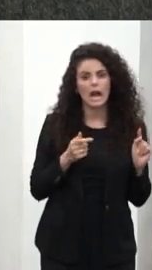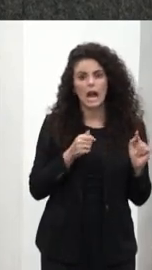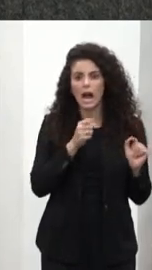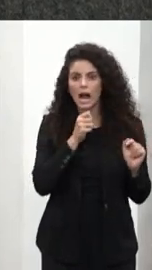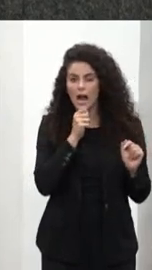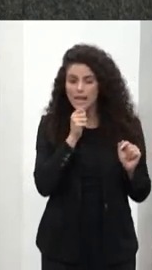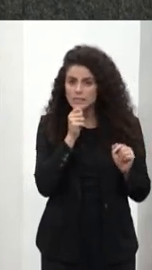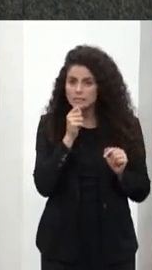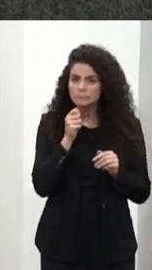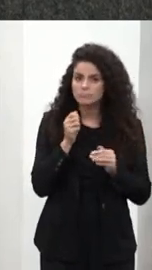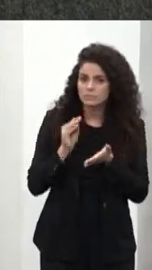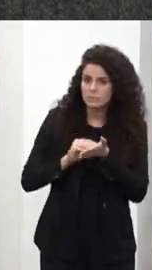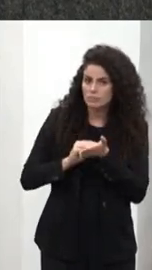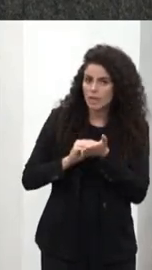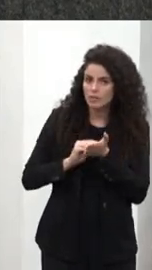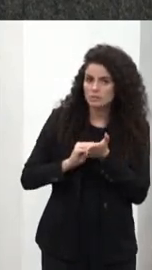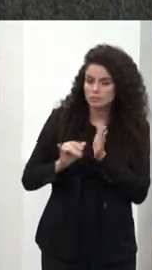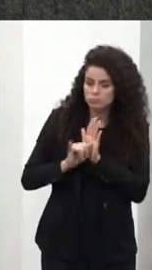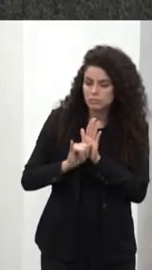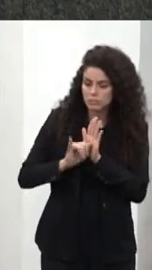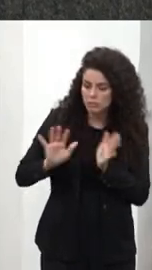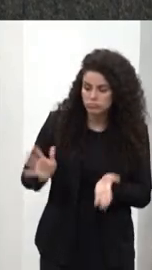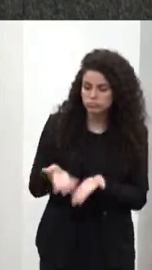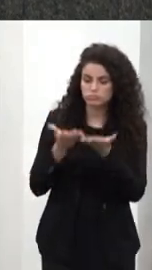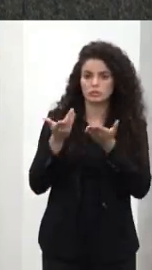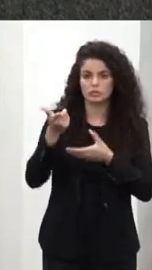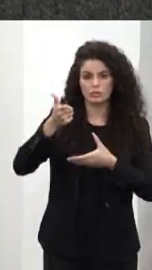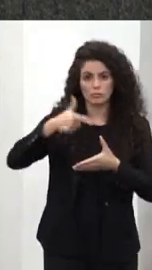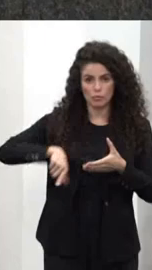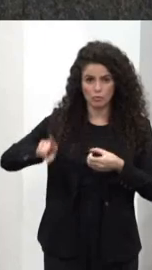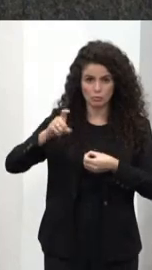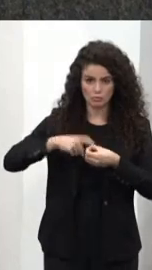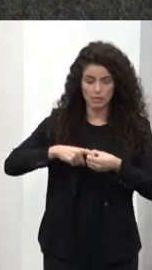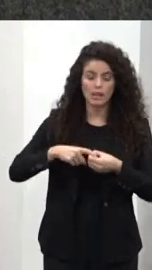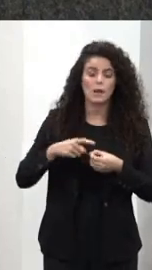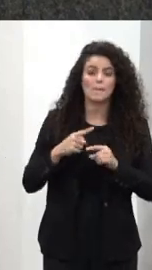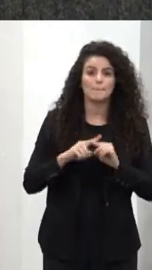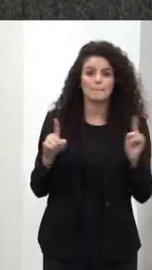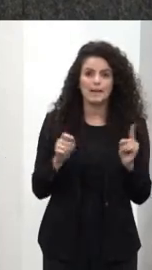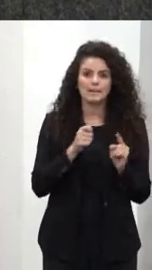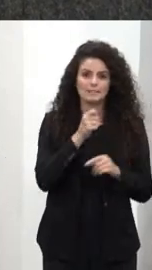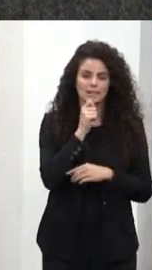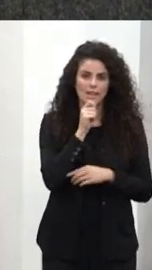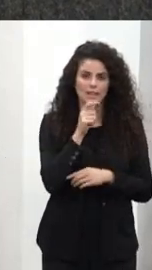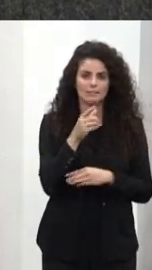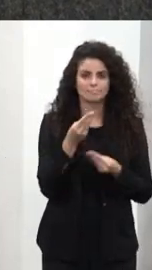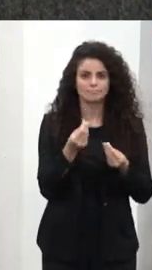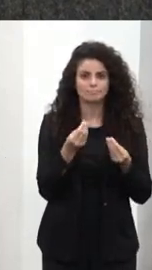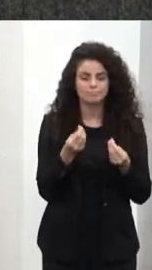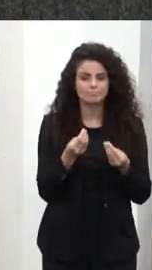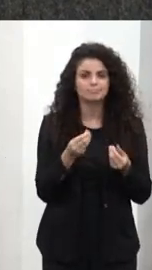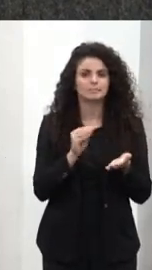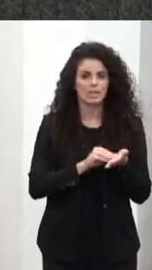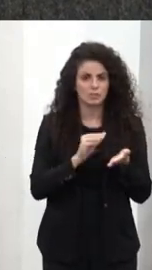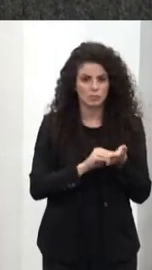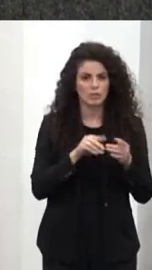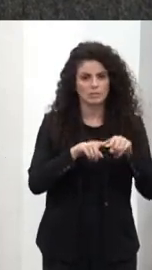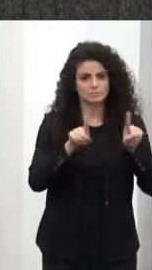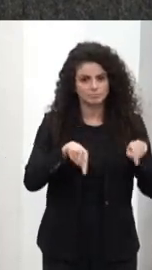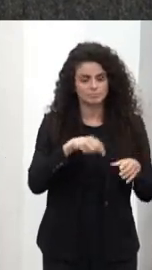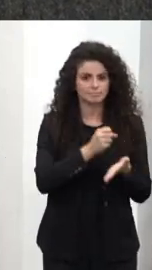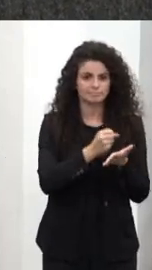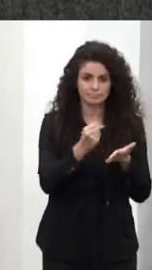colocar para frente só que existe esse problema uma defasagem né no número de servidores muito grande porque a cultura